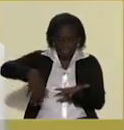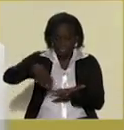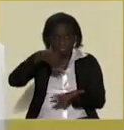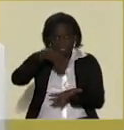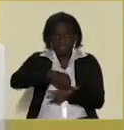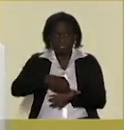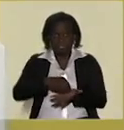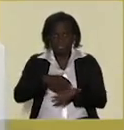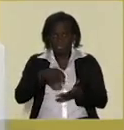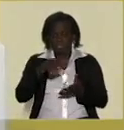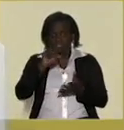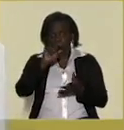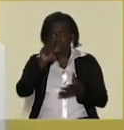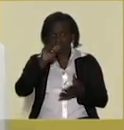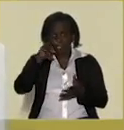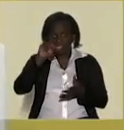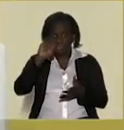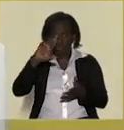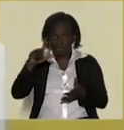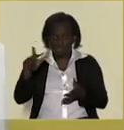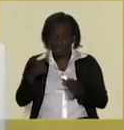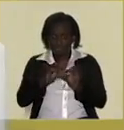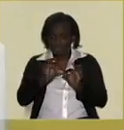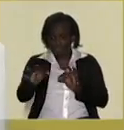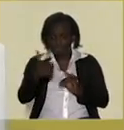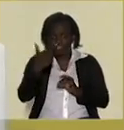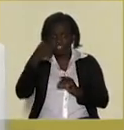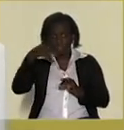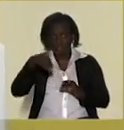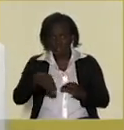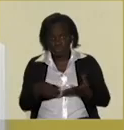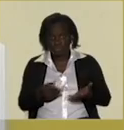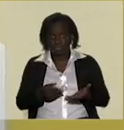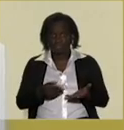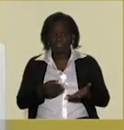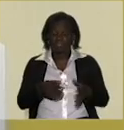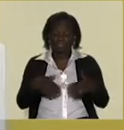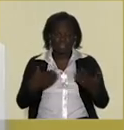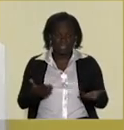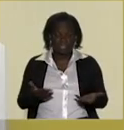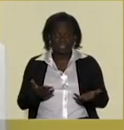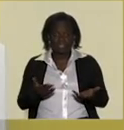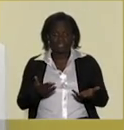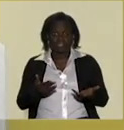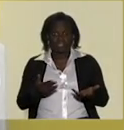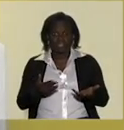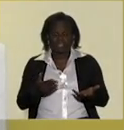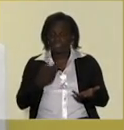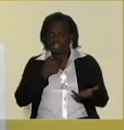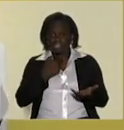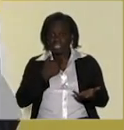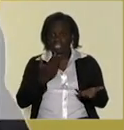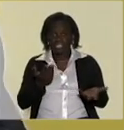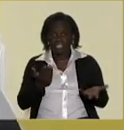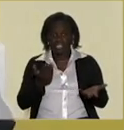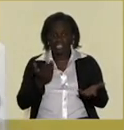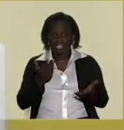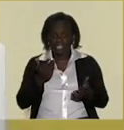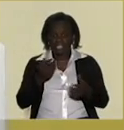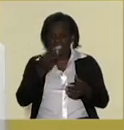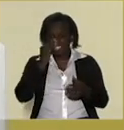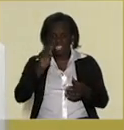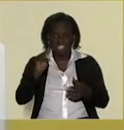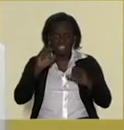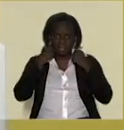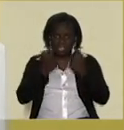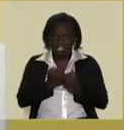de Janeiro. Se você sair da Zona Sul para o Maracanã, você leva 20 minutos. Sim. Então, não dá para a gente